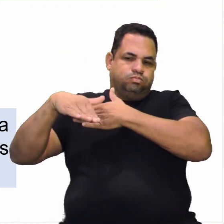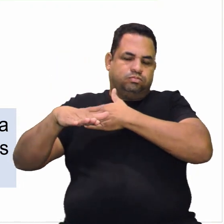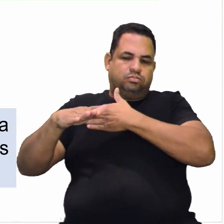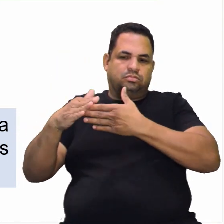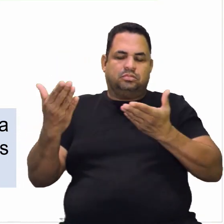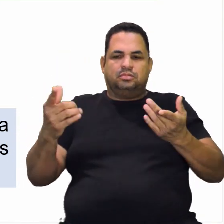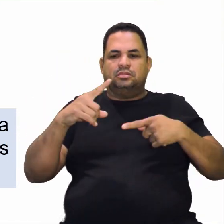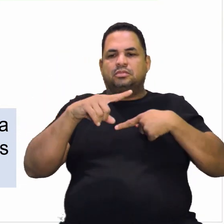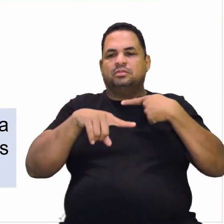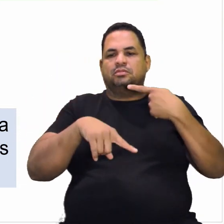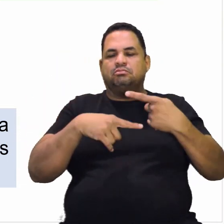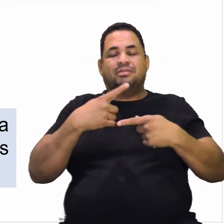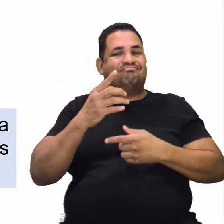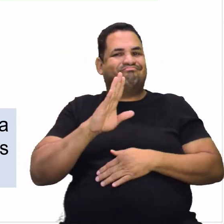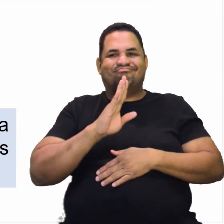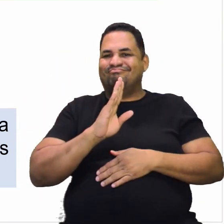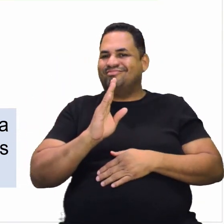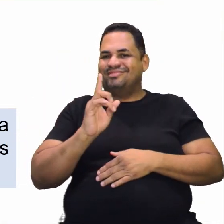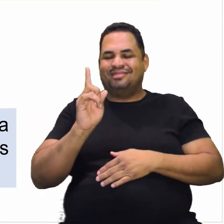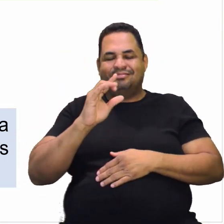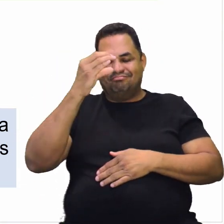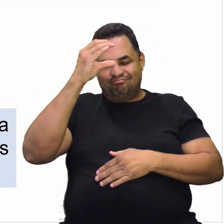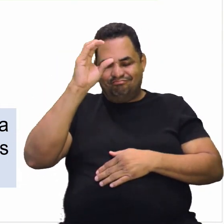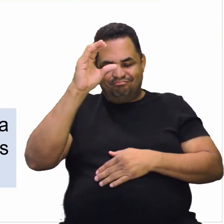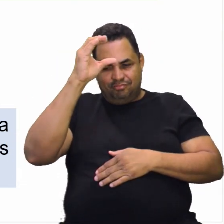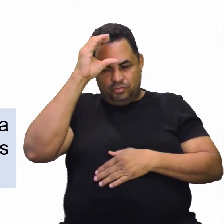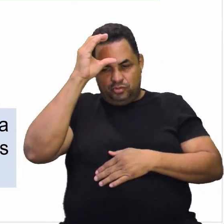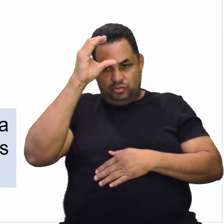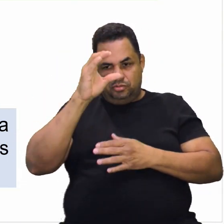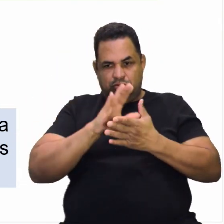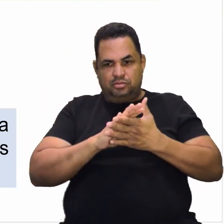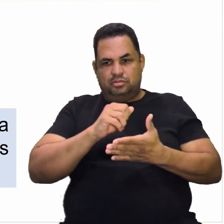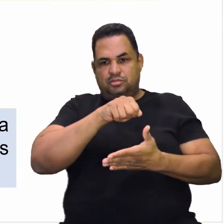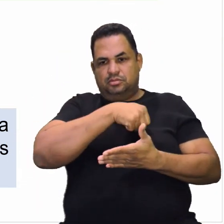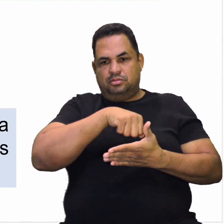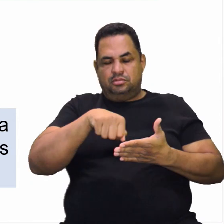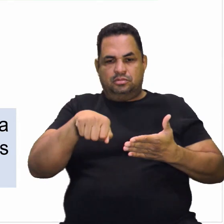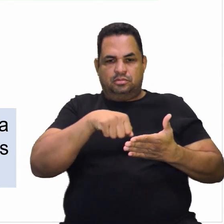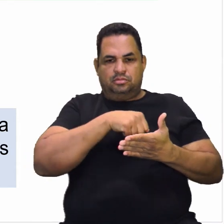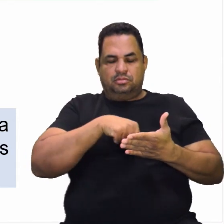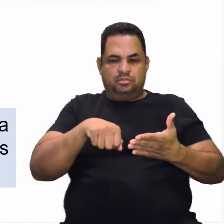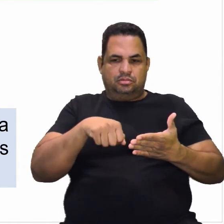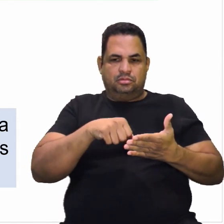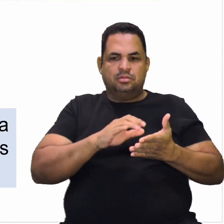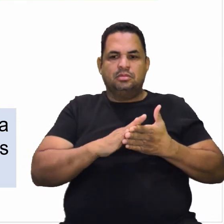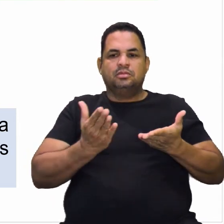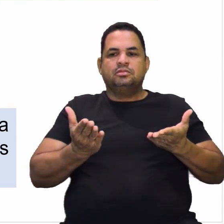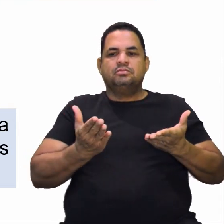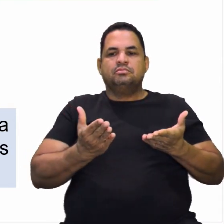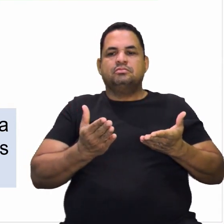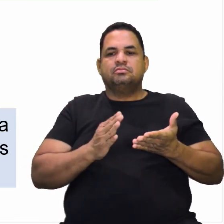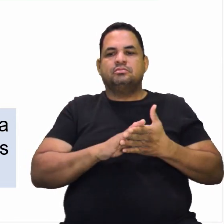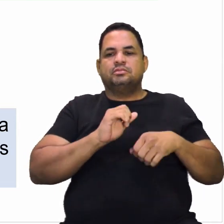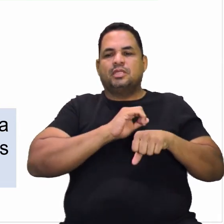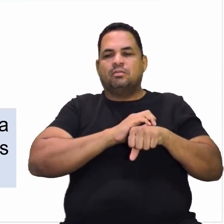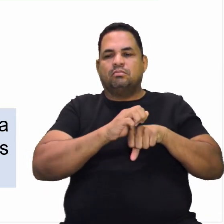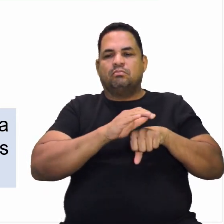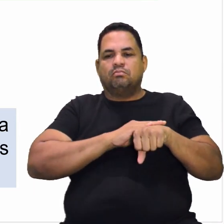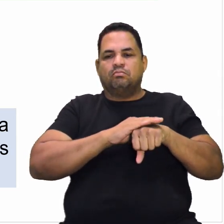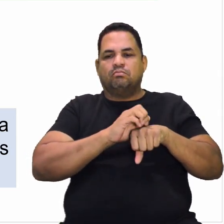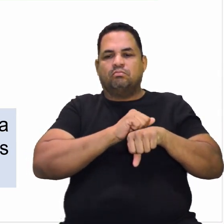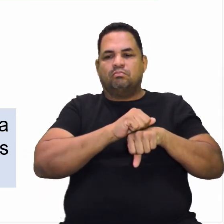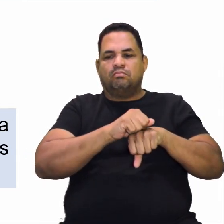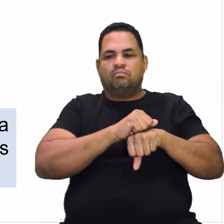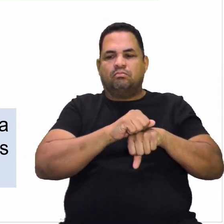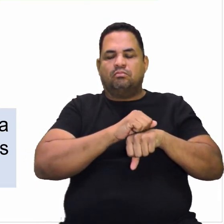conheciam a escrita. Então, eles estão na pré-história, não estão na história. E nós temos aí, por volta de